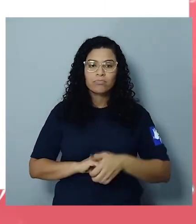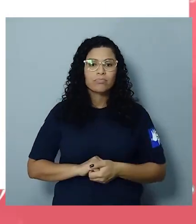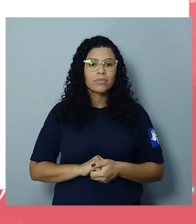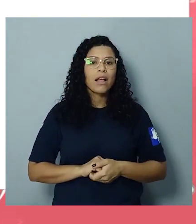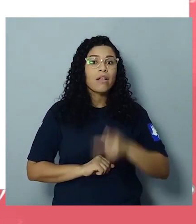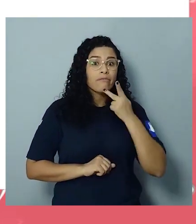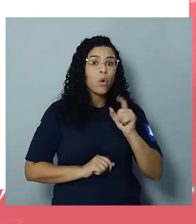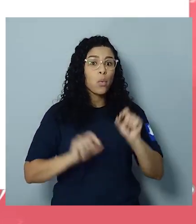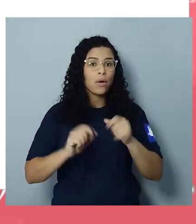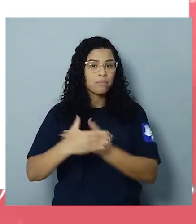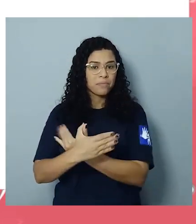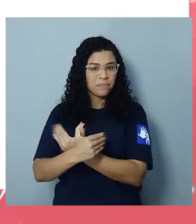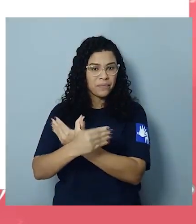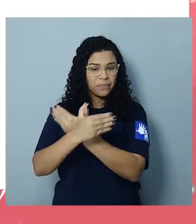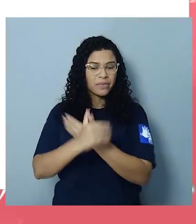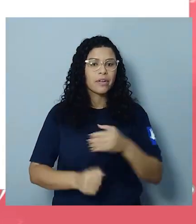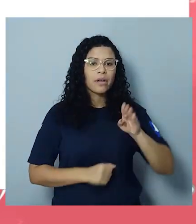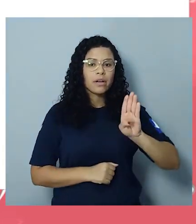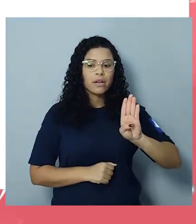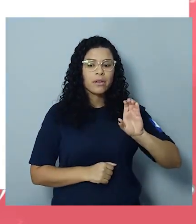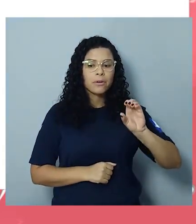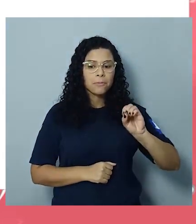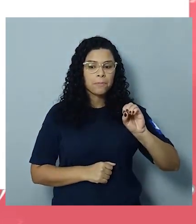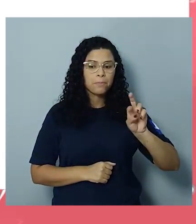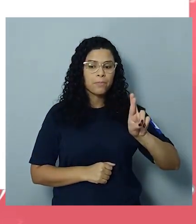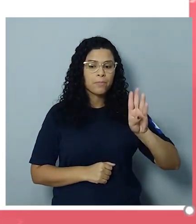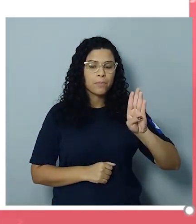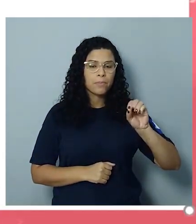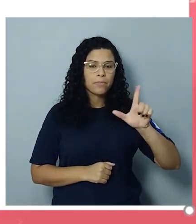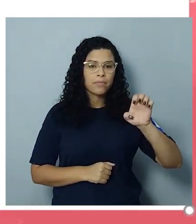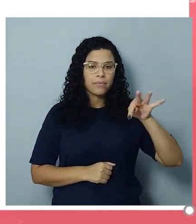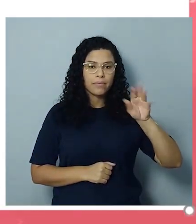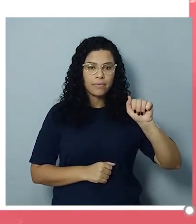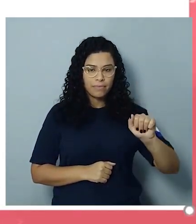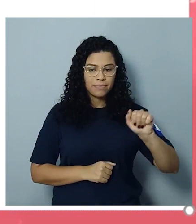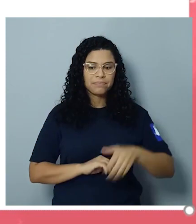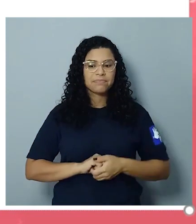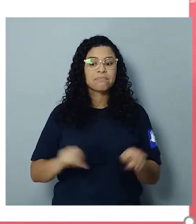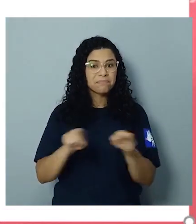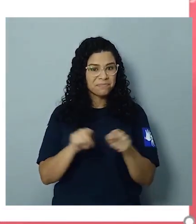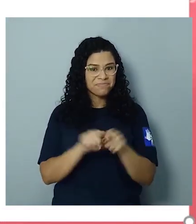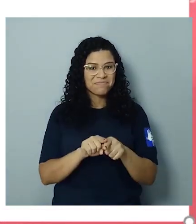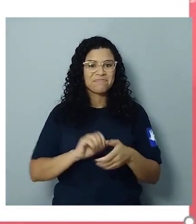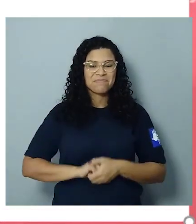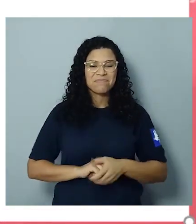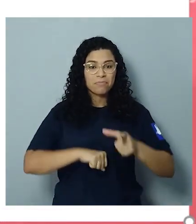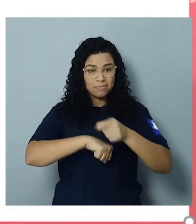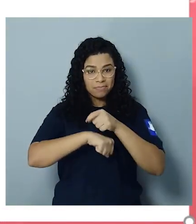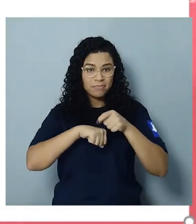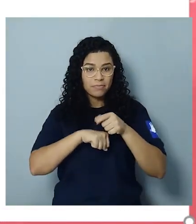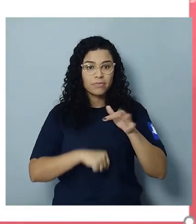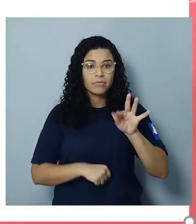disse boa por bo le também falou for